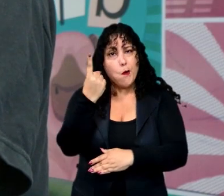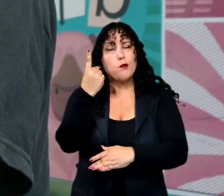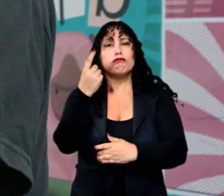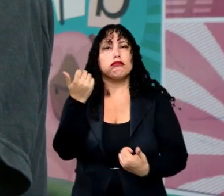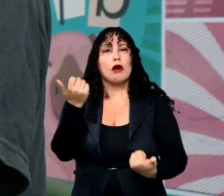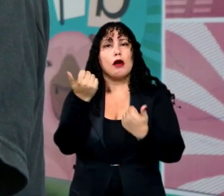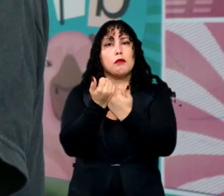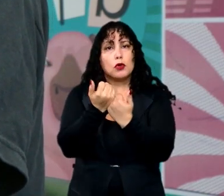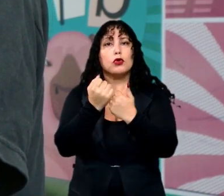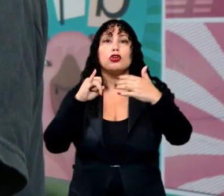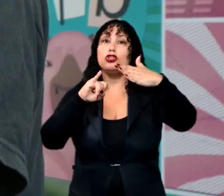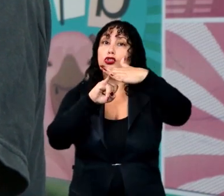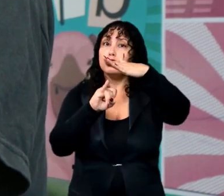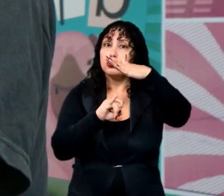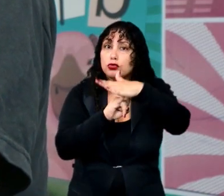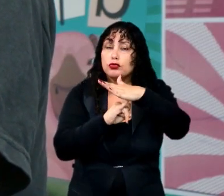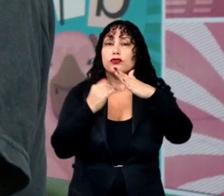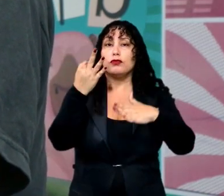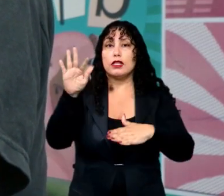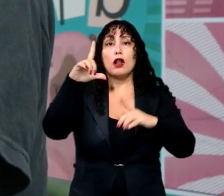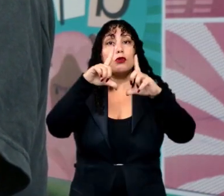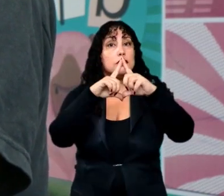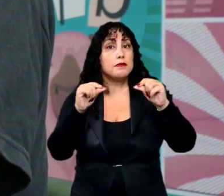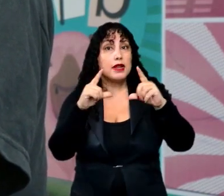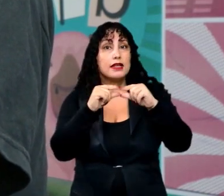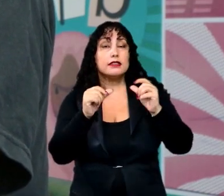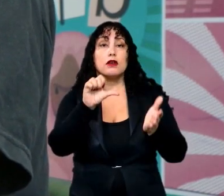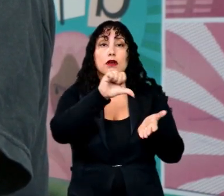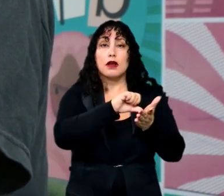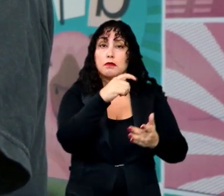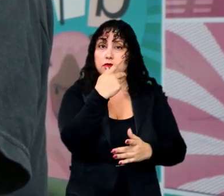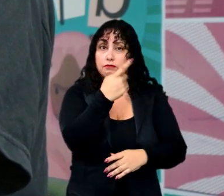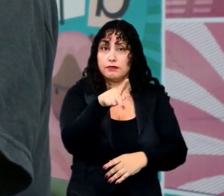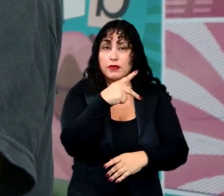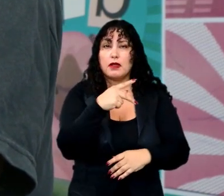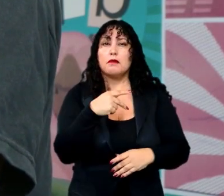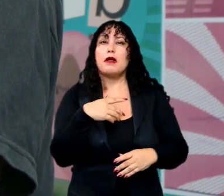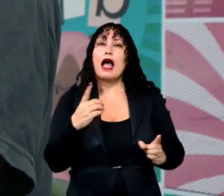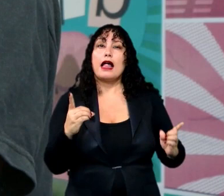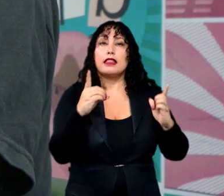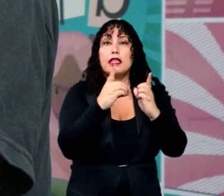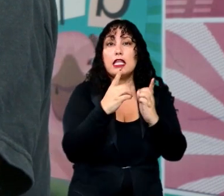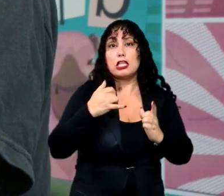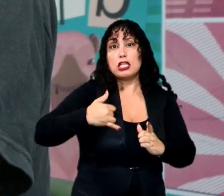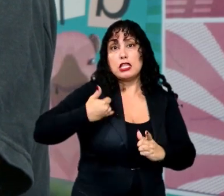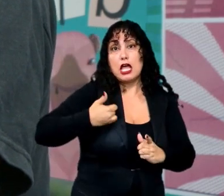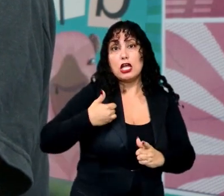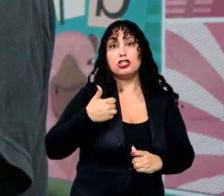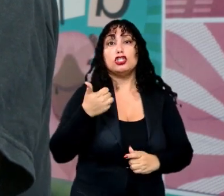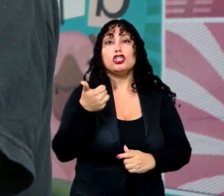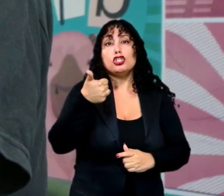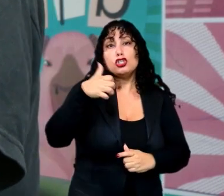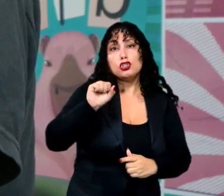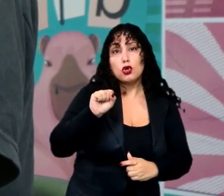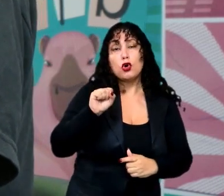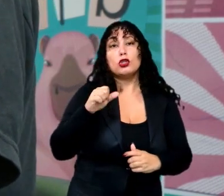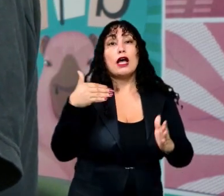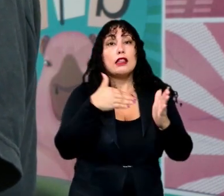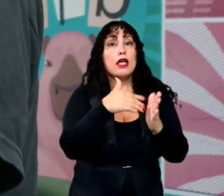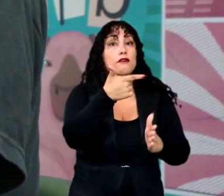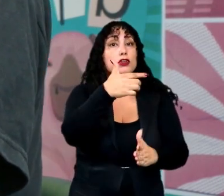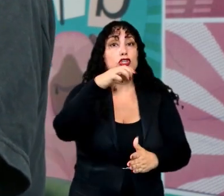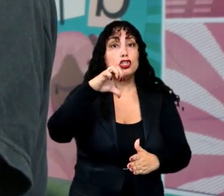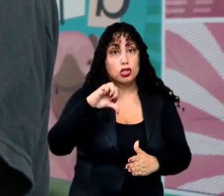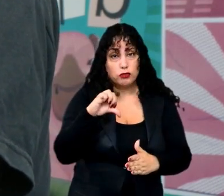Brasília Campus Planaltina então é para atender os jovens de 18 a 29 anos mas nós temos sim